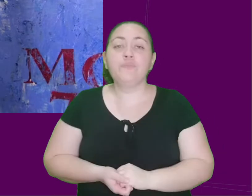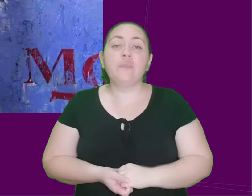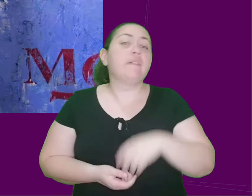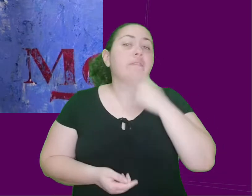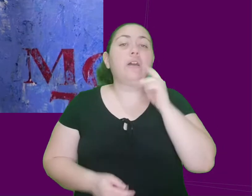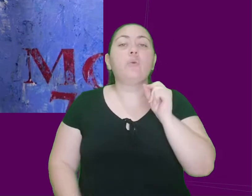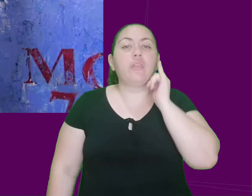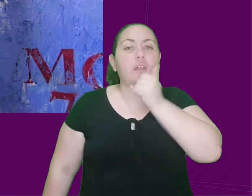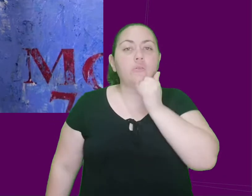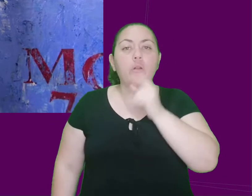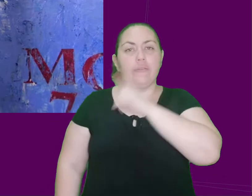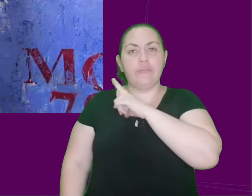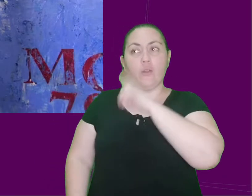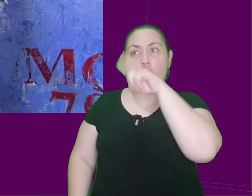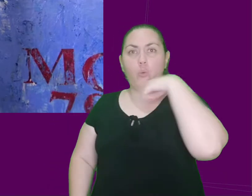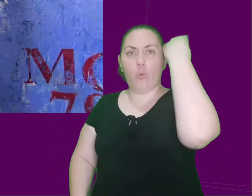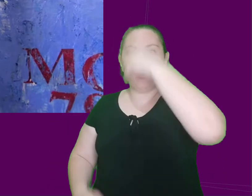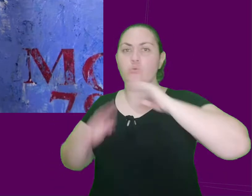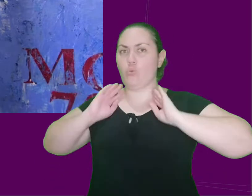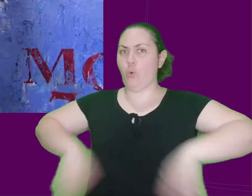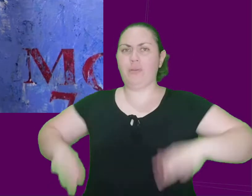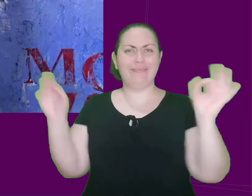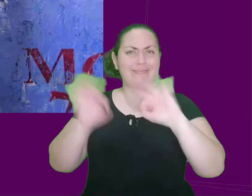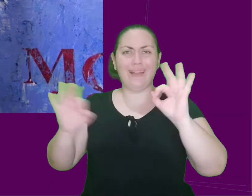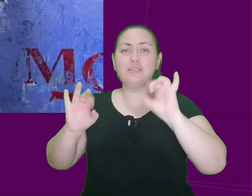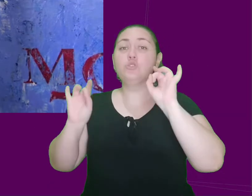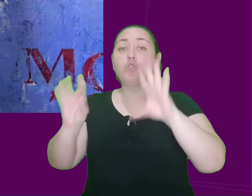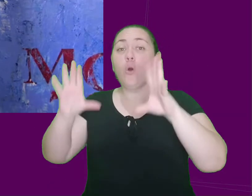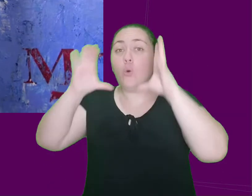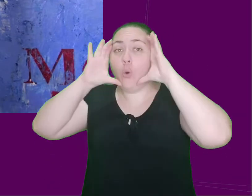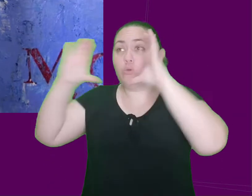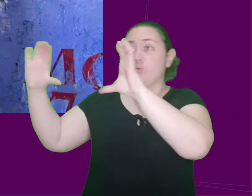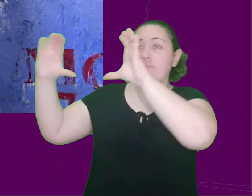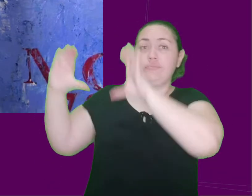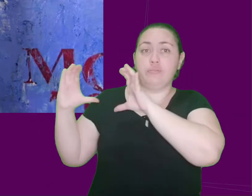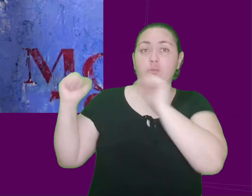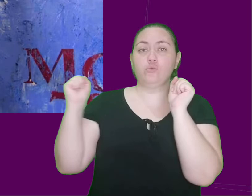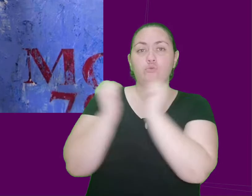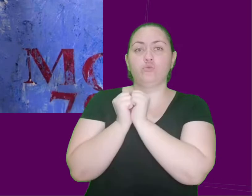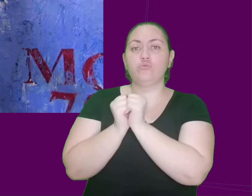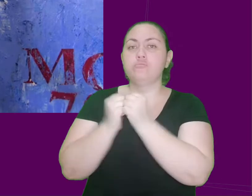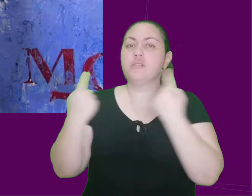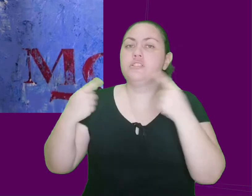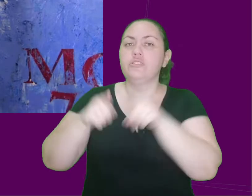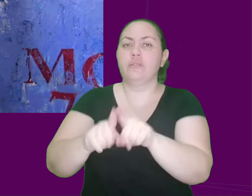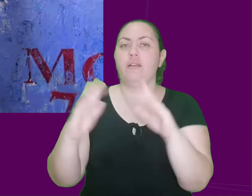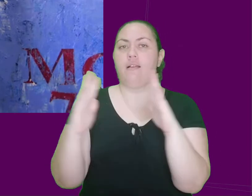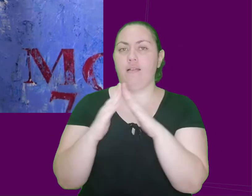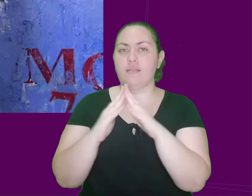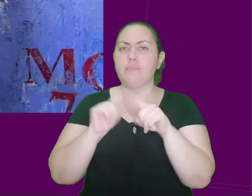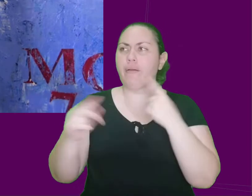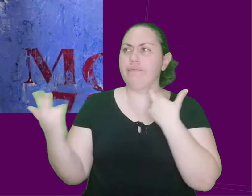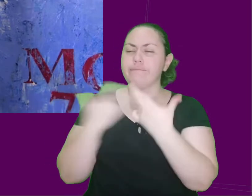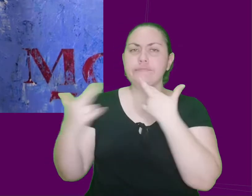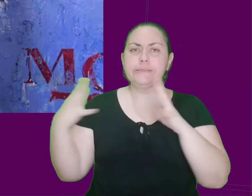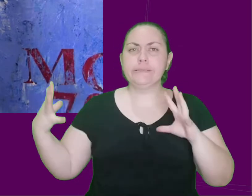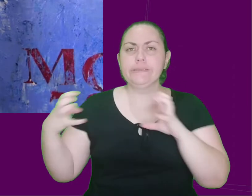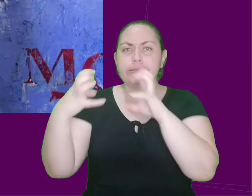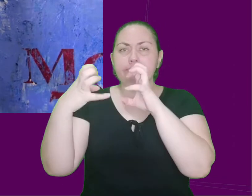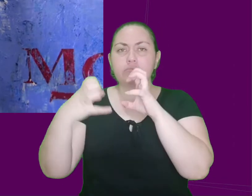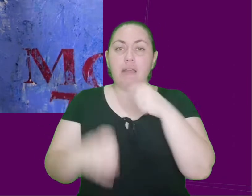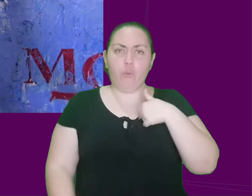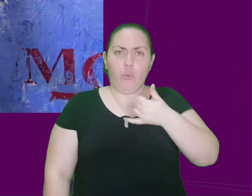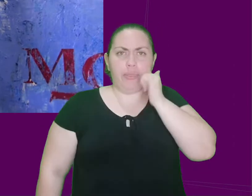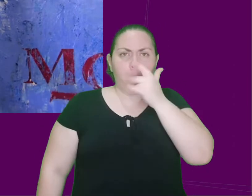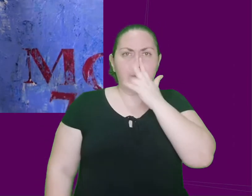de um rosto sem corpo, que divide com ele uma casa imensa, mas a relação é hostil. O narrador se